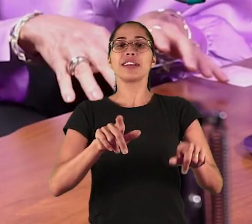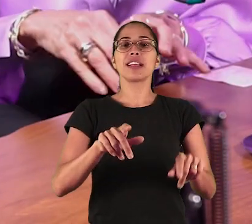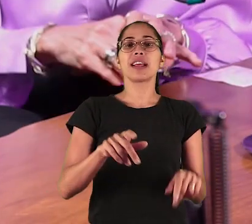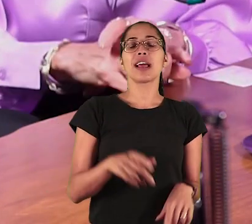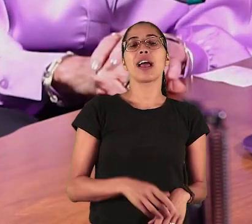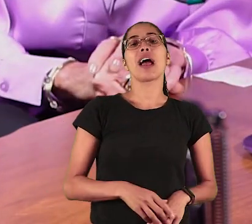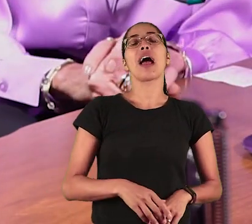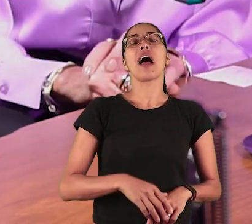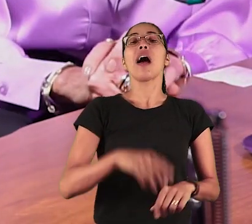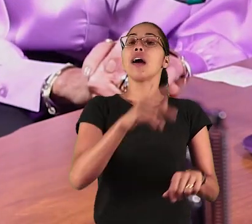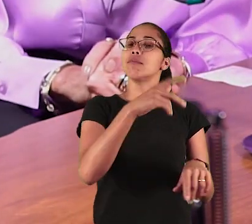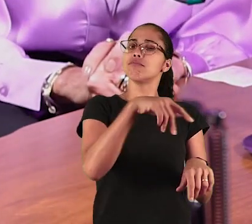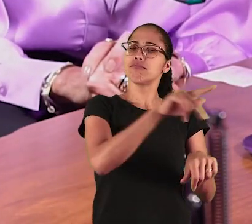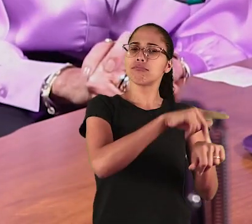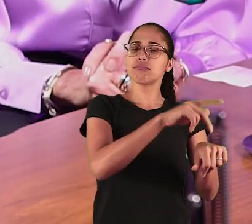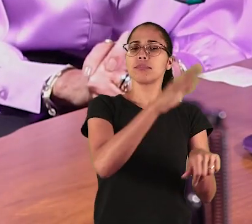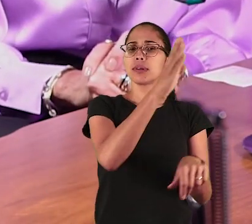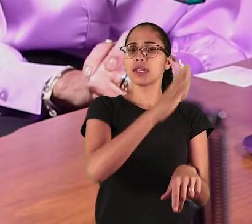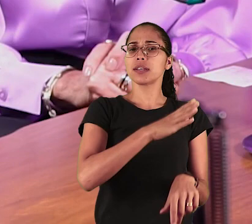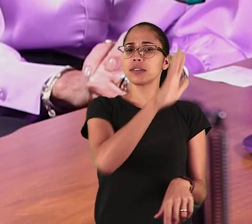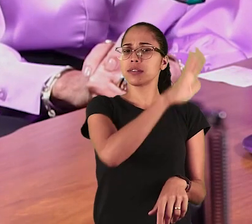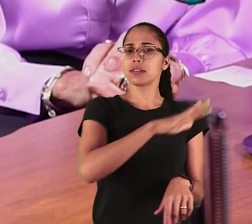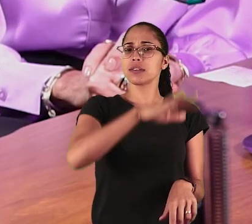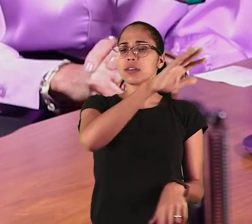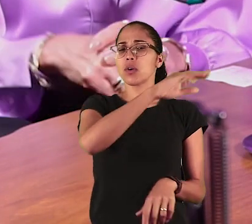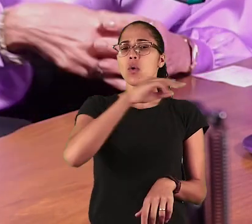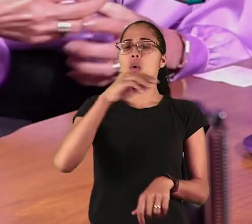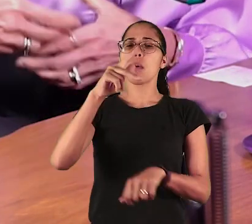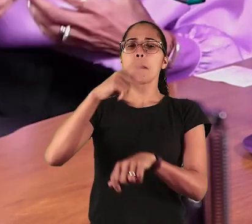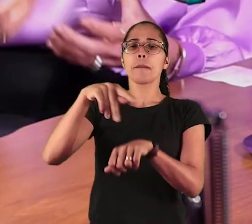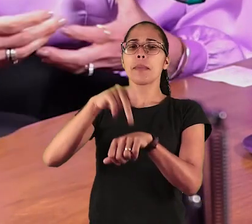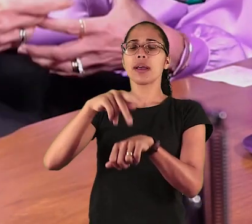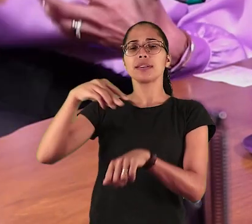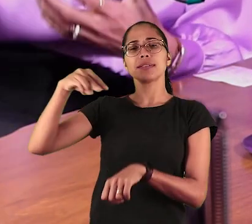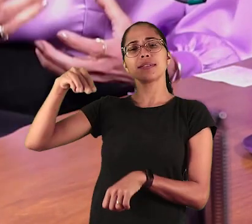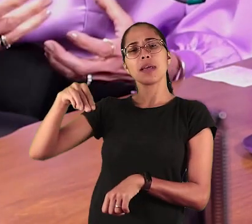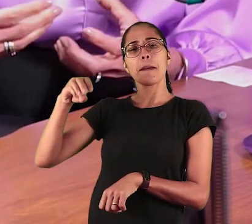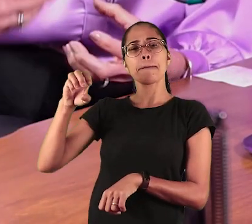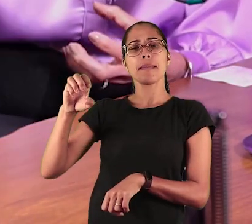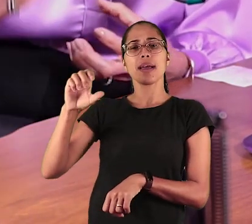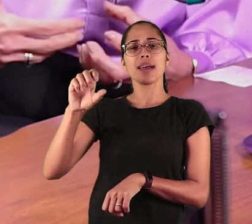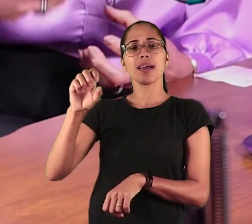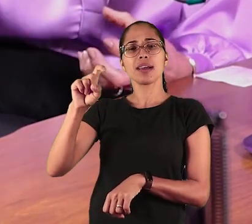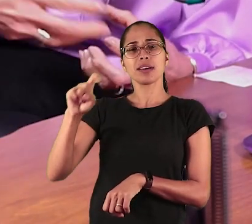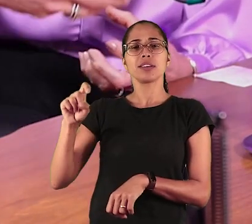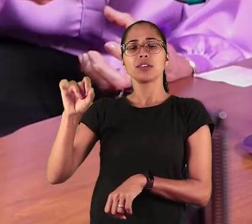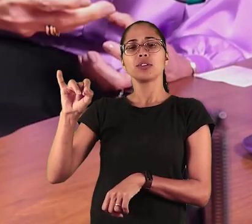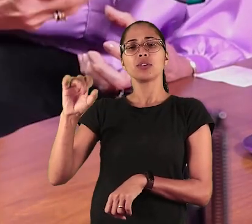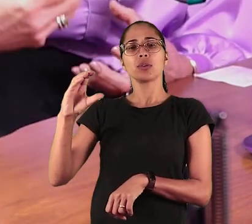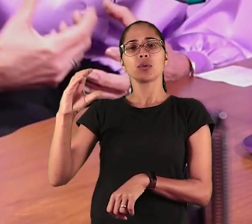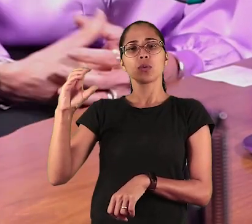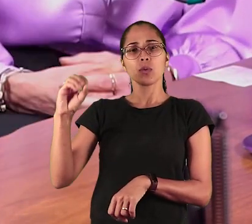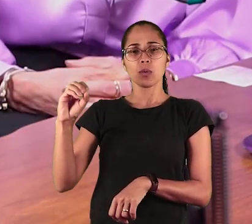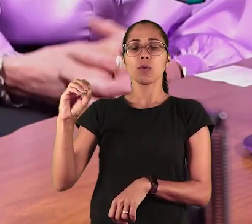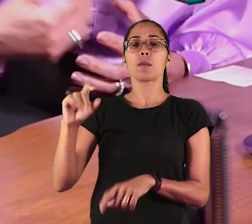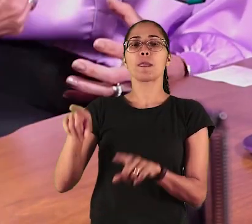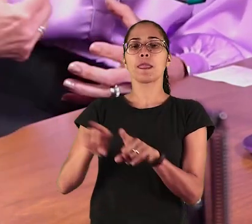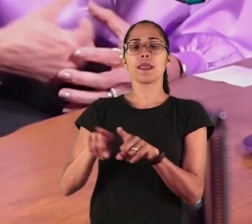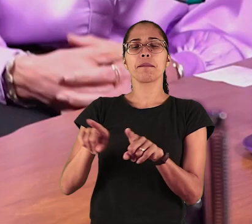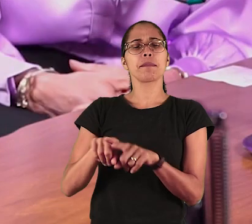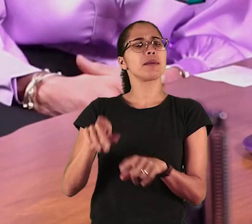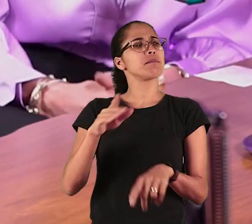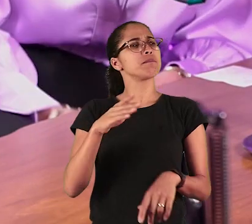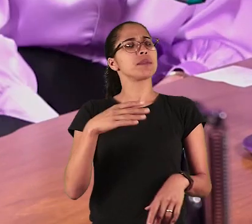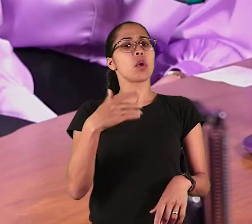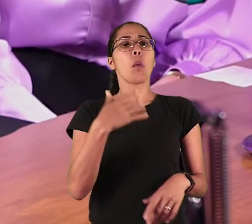que era os três principais mercados nossos e isso foi me eu fui tendo essa aprendizado ao longo da carreira que